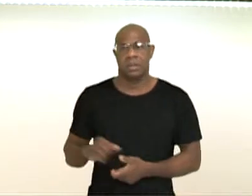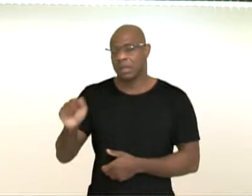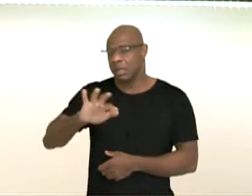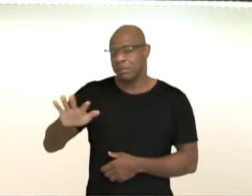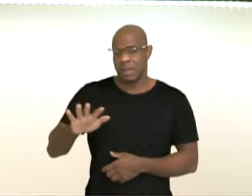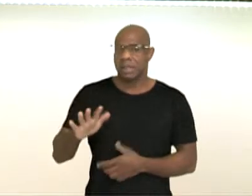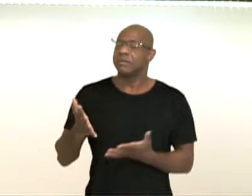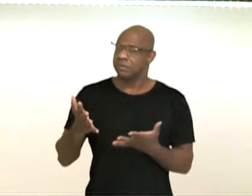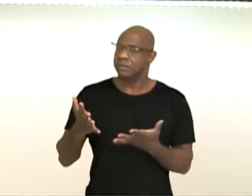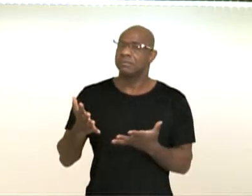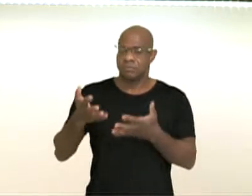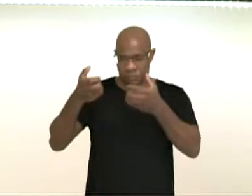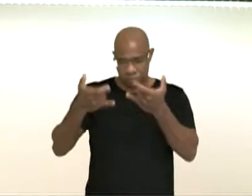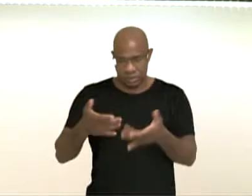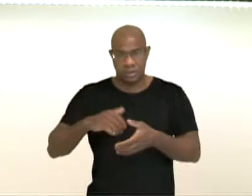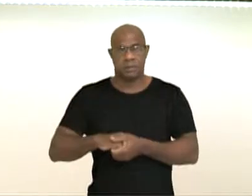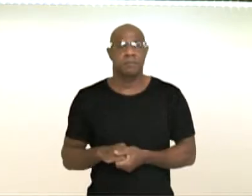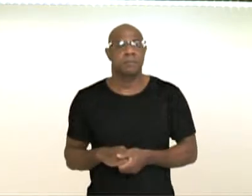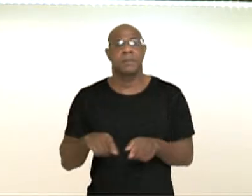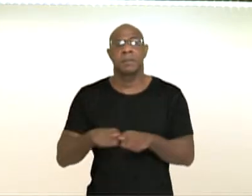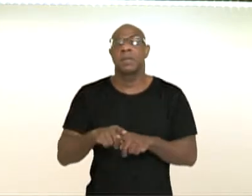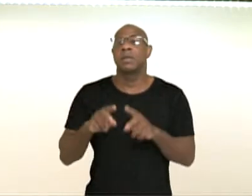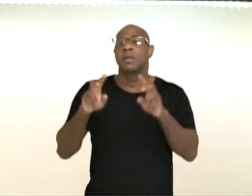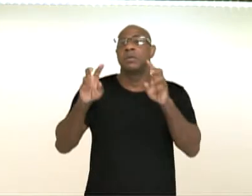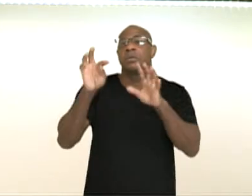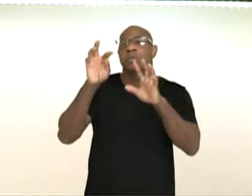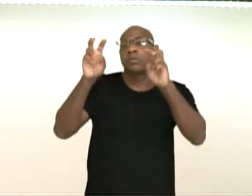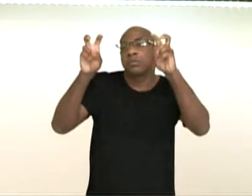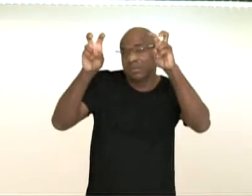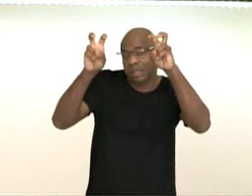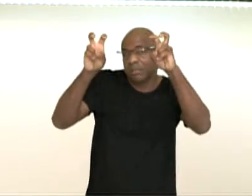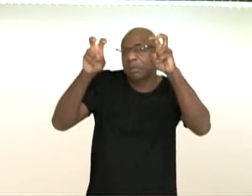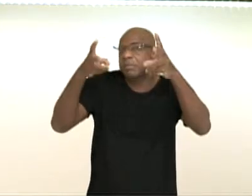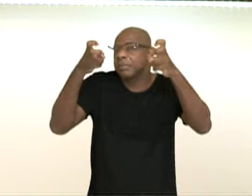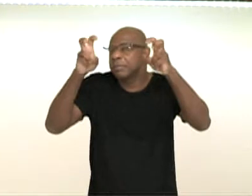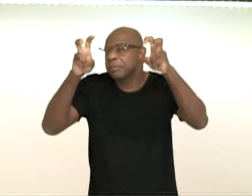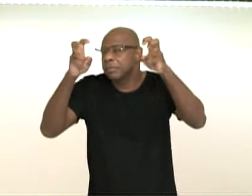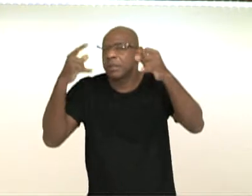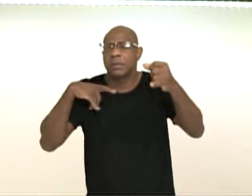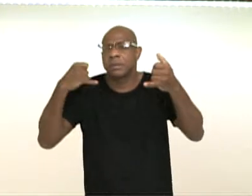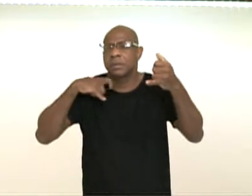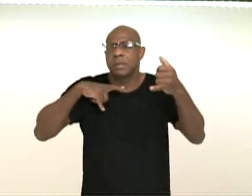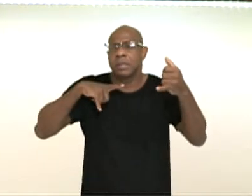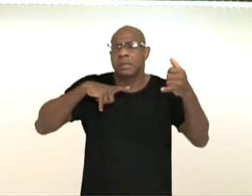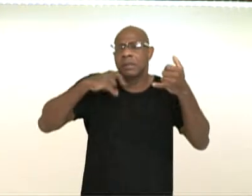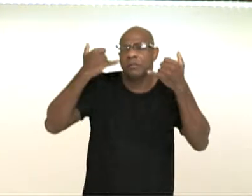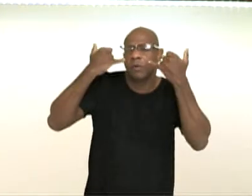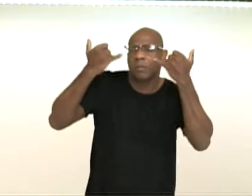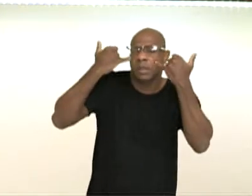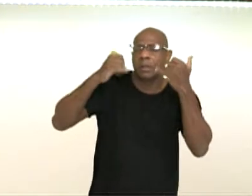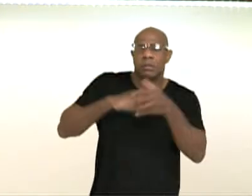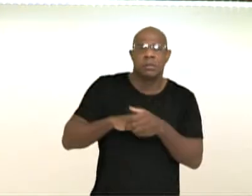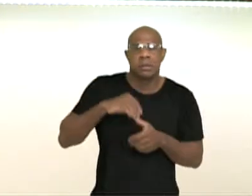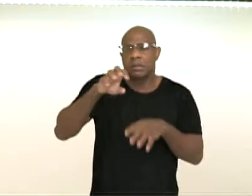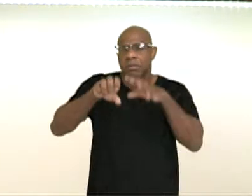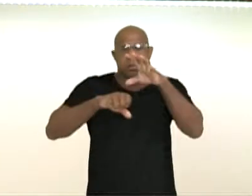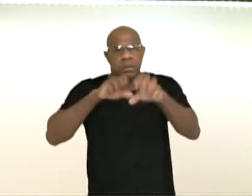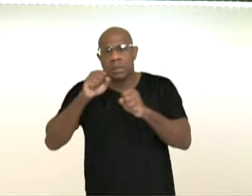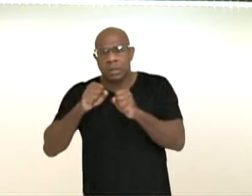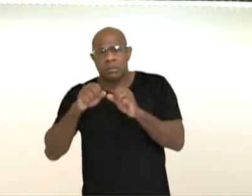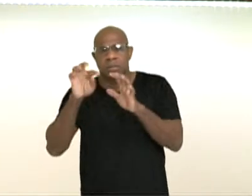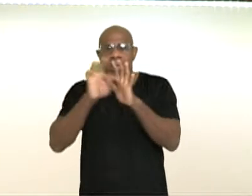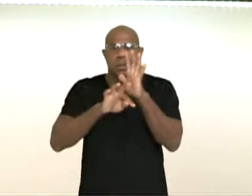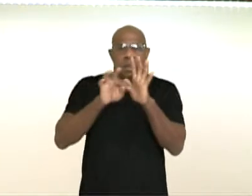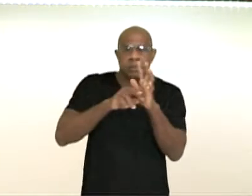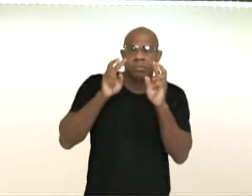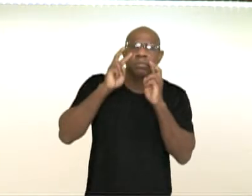que 1000 palavras. Aí vai no título. O título também te traz algumas informações. E aí você vai buscando no texto, você passa